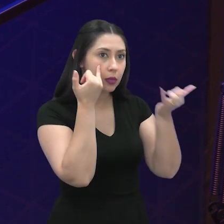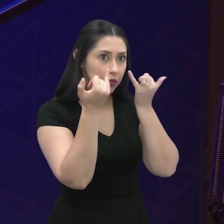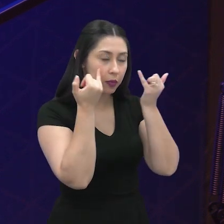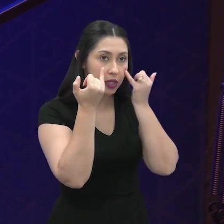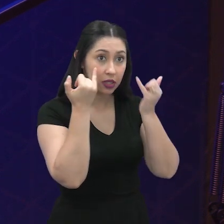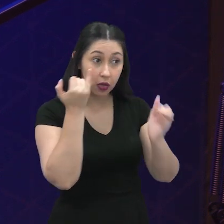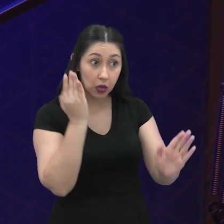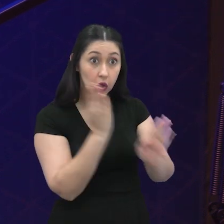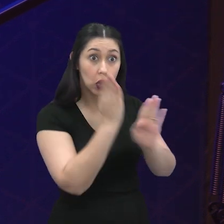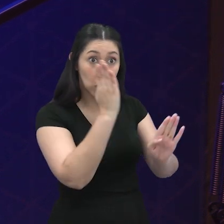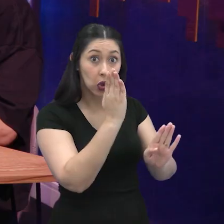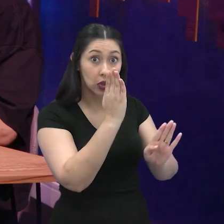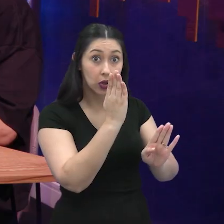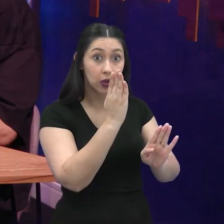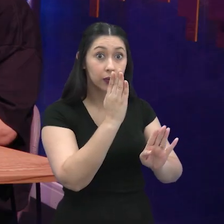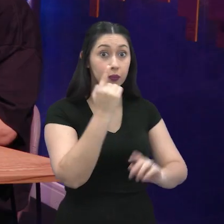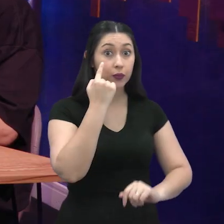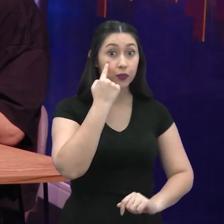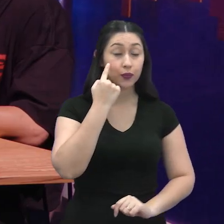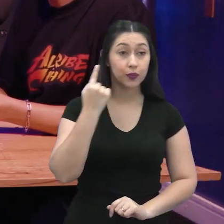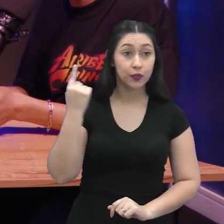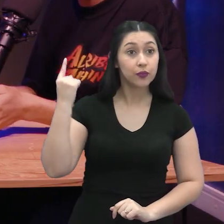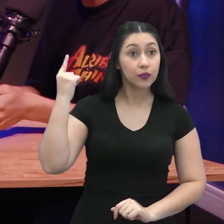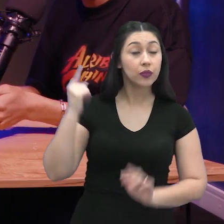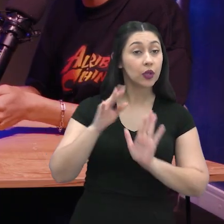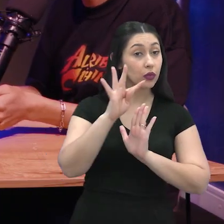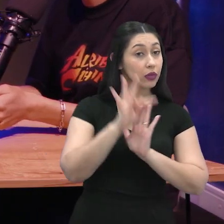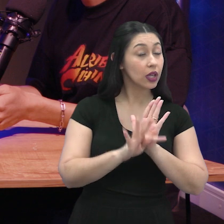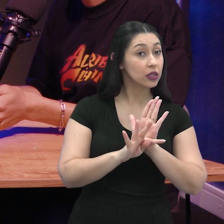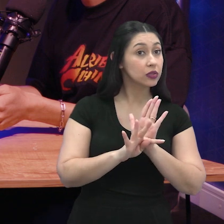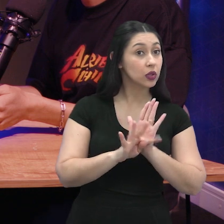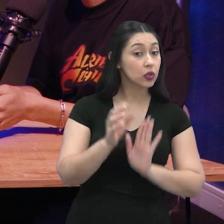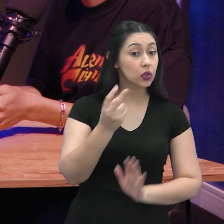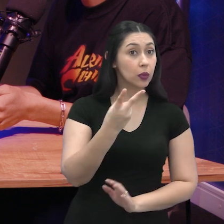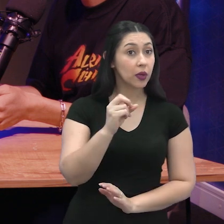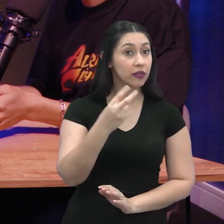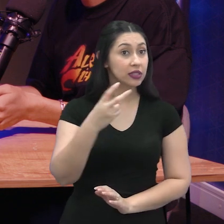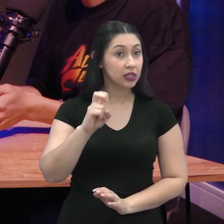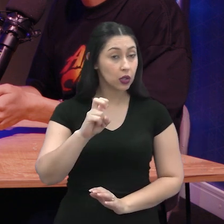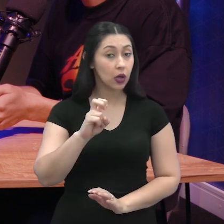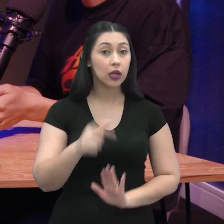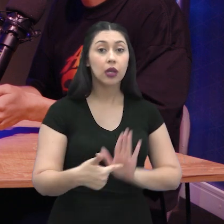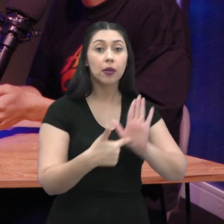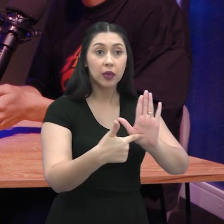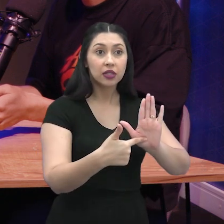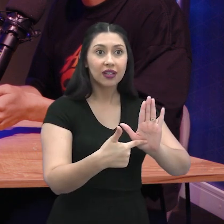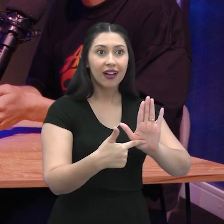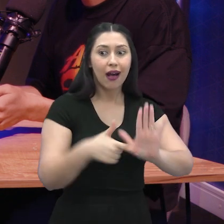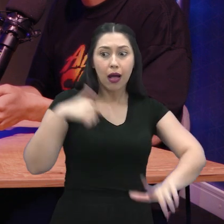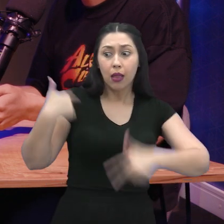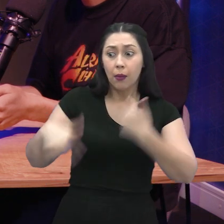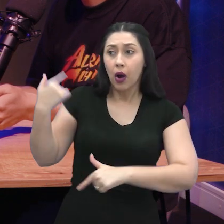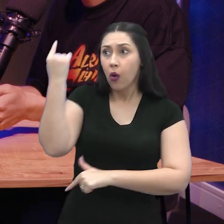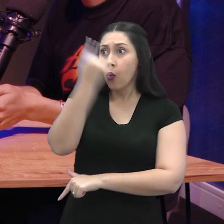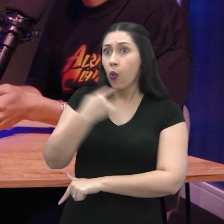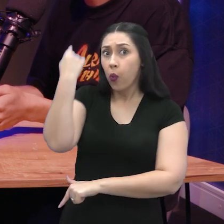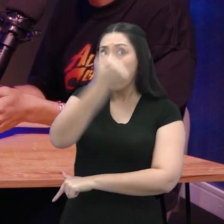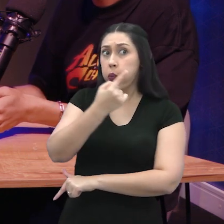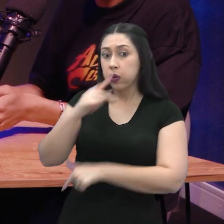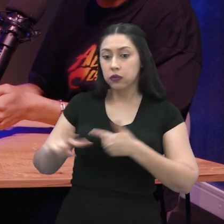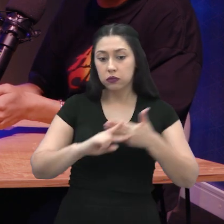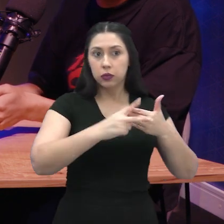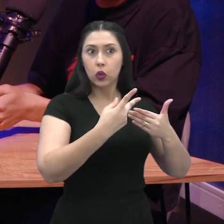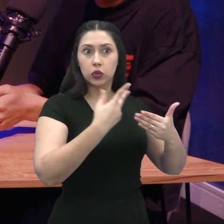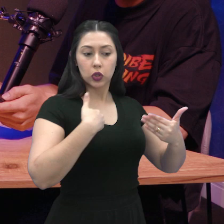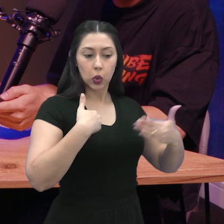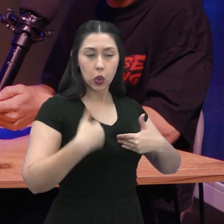que eu acabei achando também, da National Geographic, um texto desse ano, né? Que se chama O que trabalhar por muitas